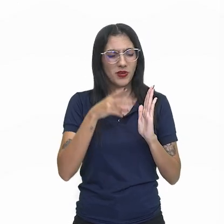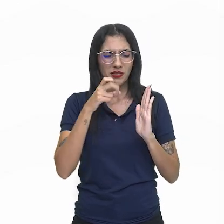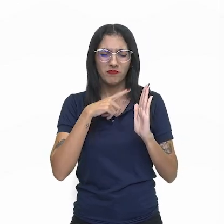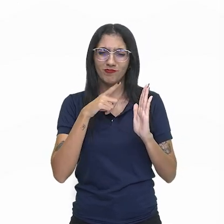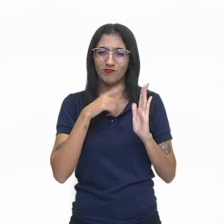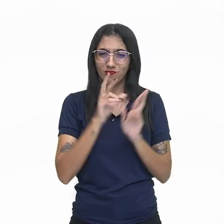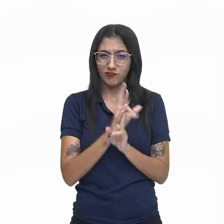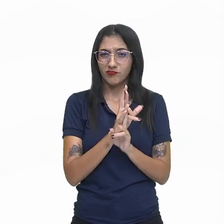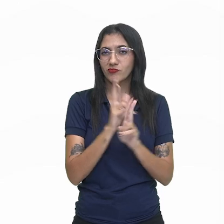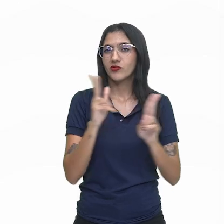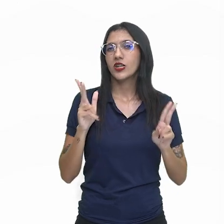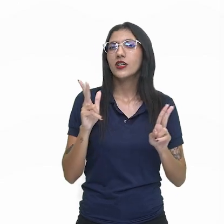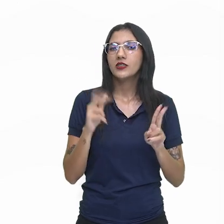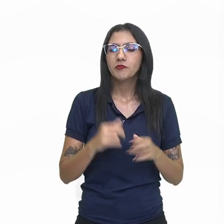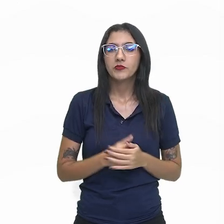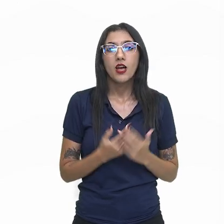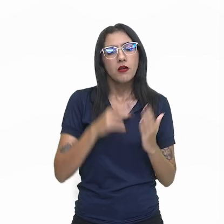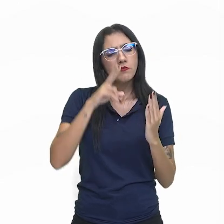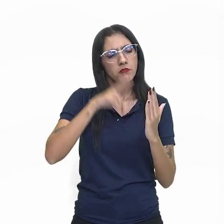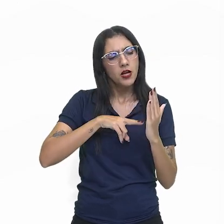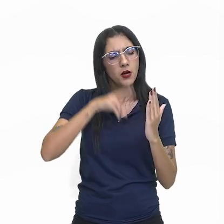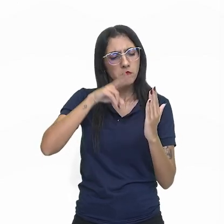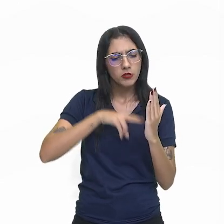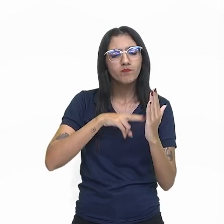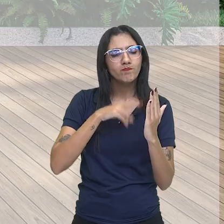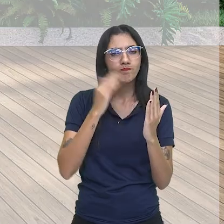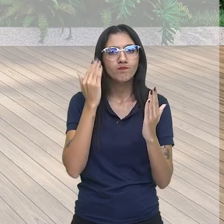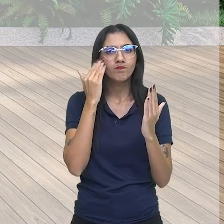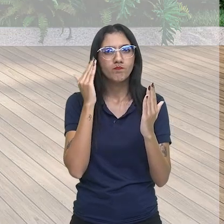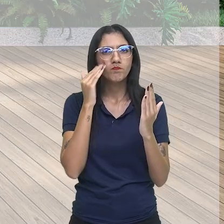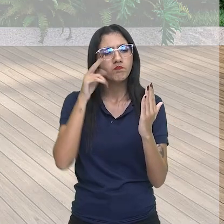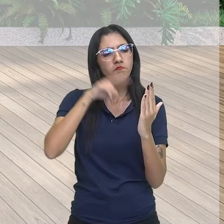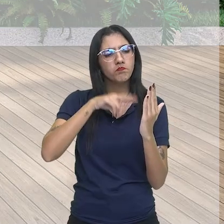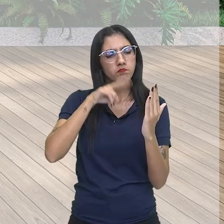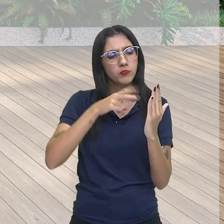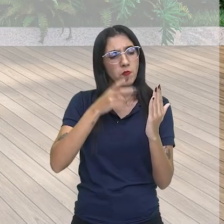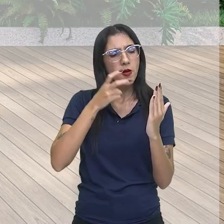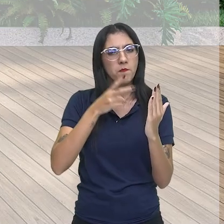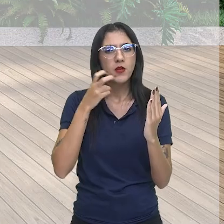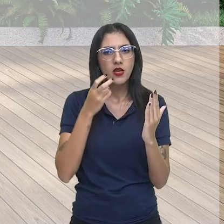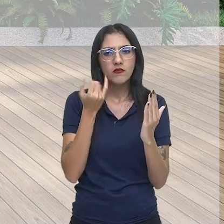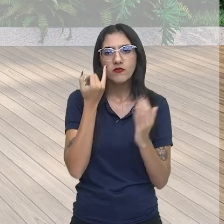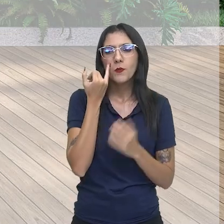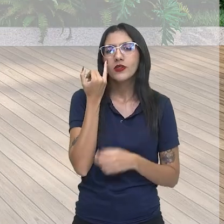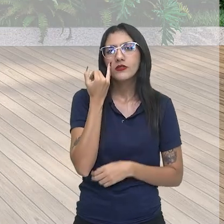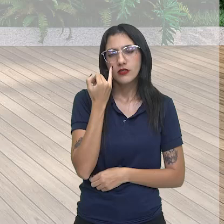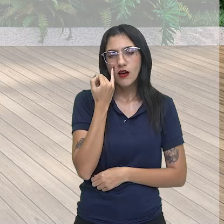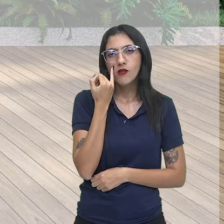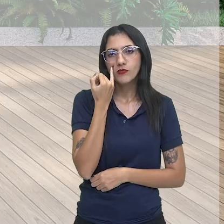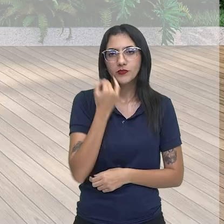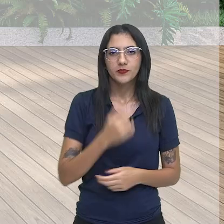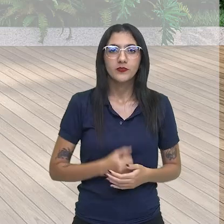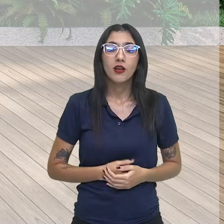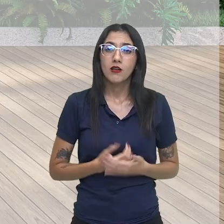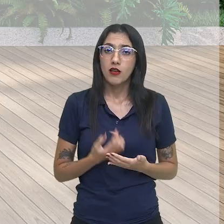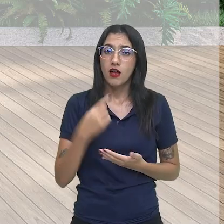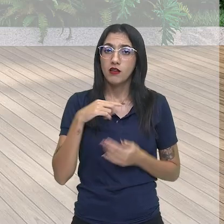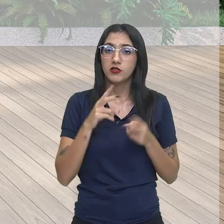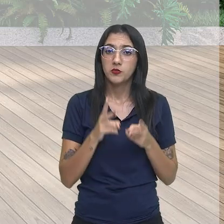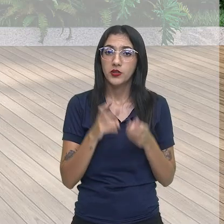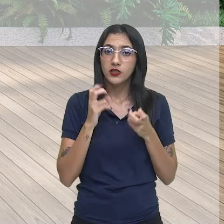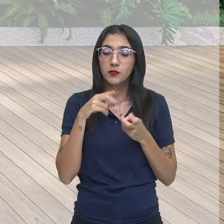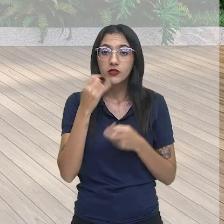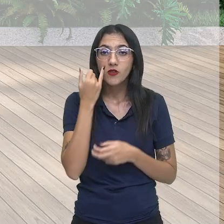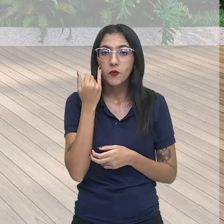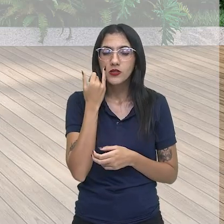perceber. E conforme você vai lendo, dá para tirar algumas informações. E veja que as informações é